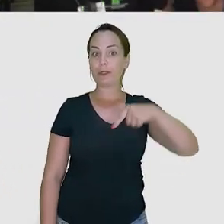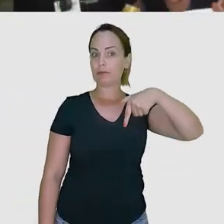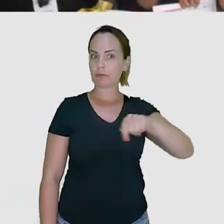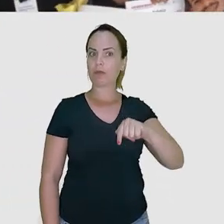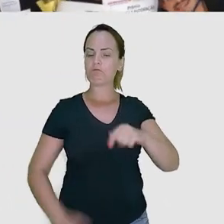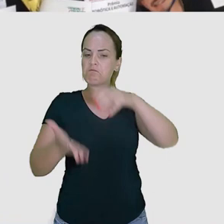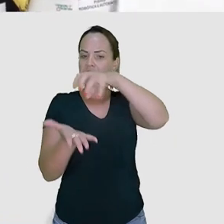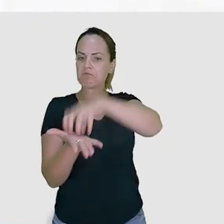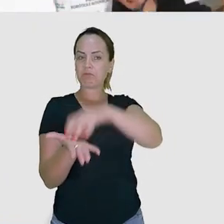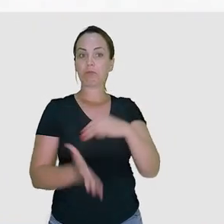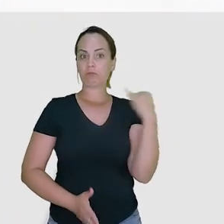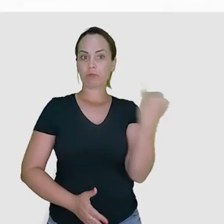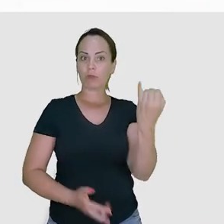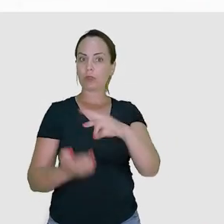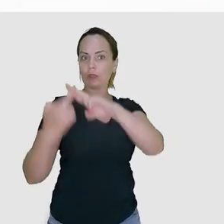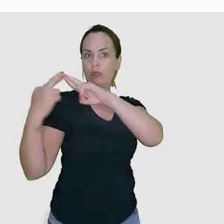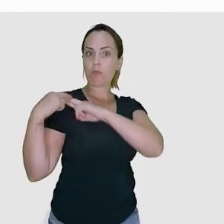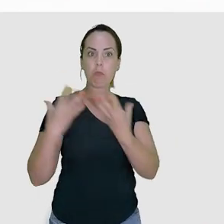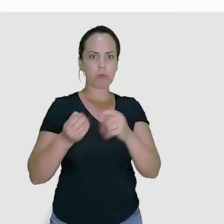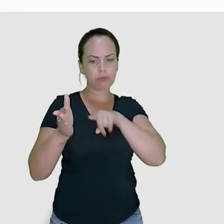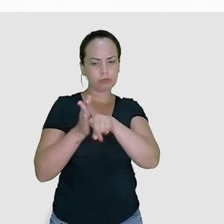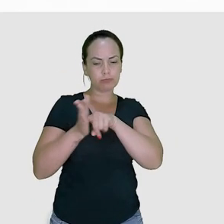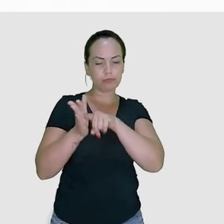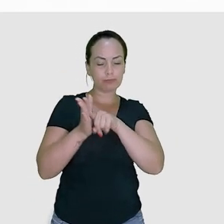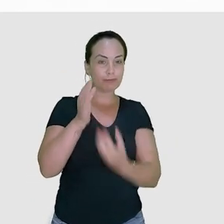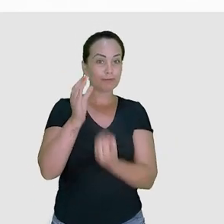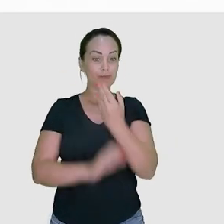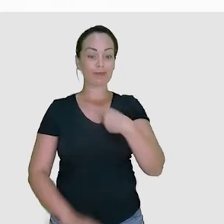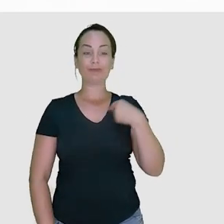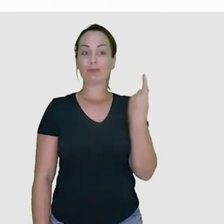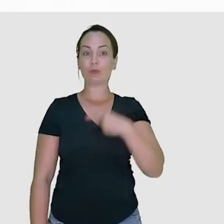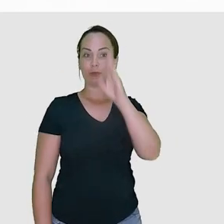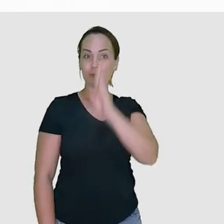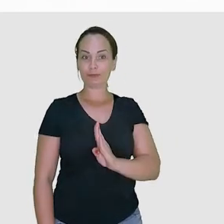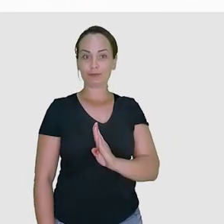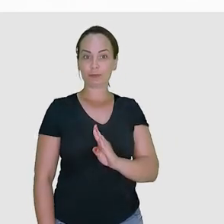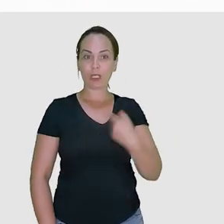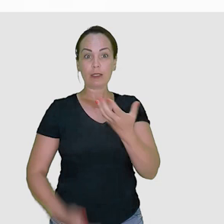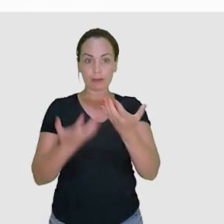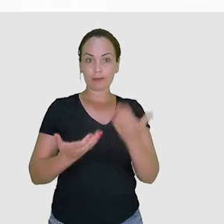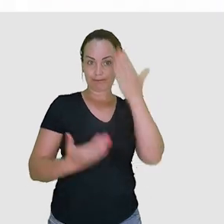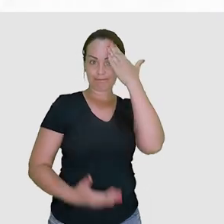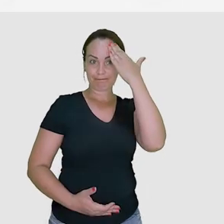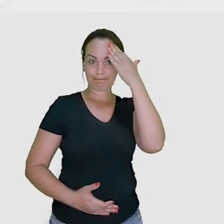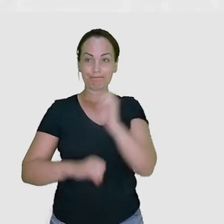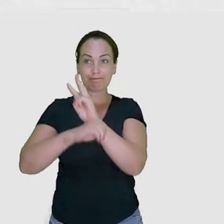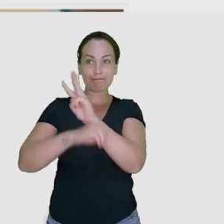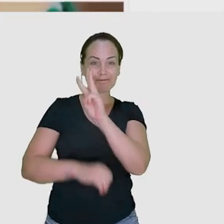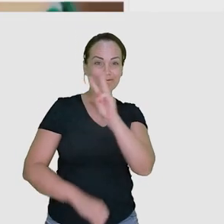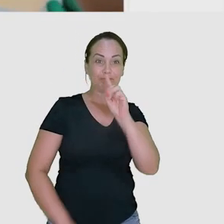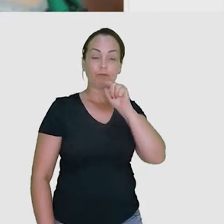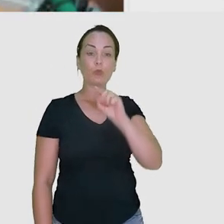e Tecnológico, o CNPq, um órgão muito importante responsável por muitas das produções científicas do nosso país. Quer